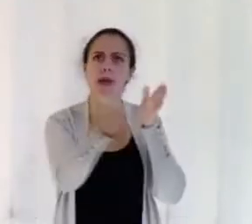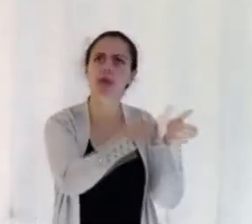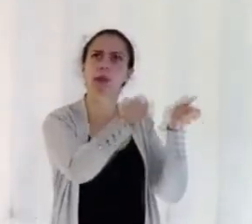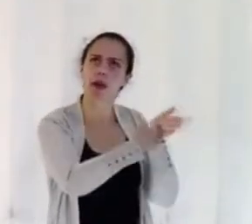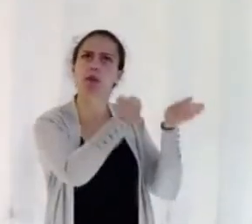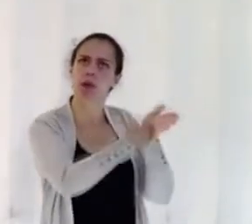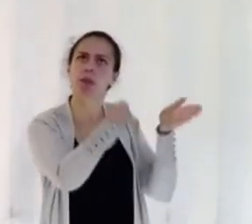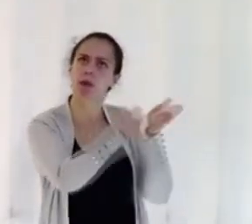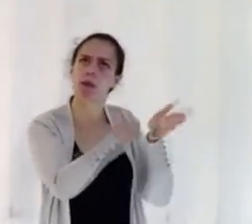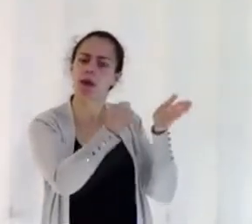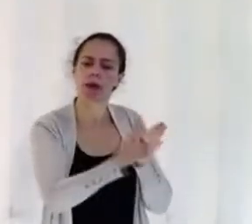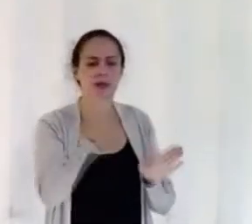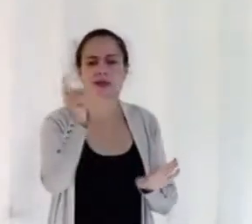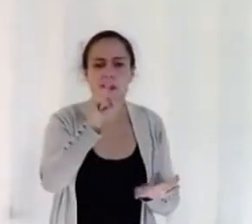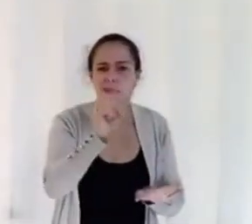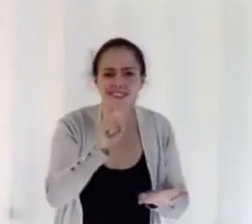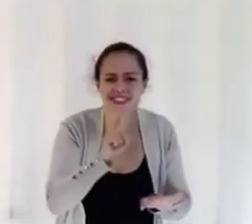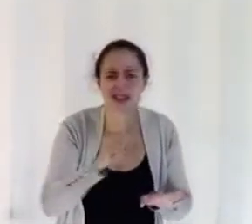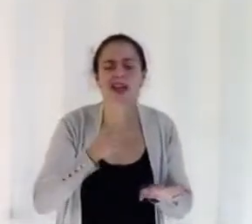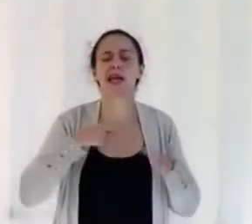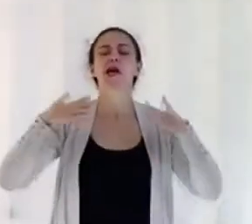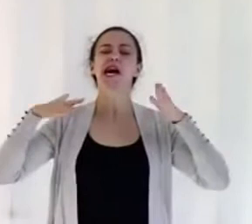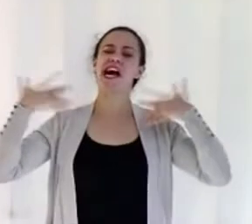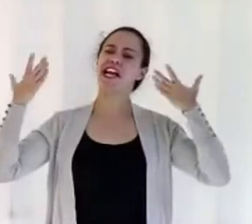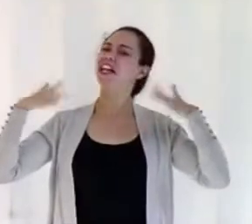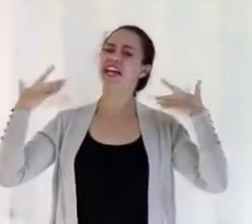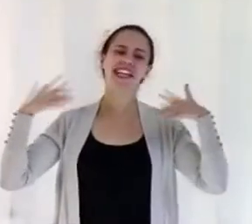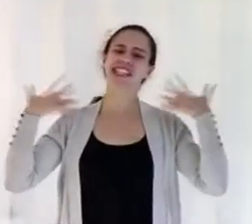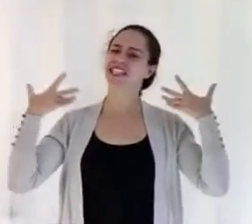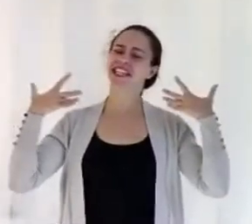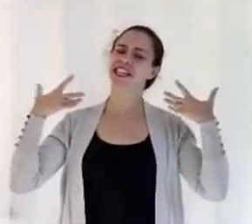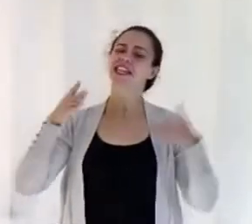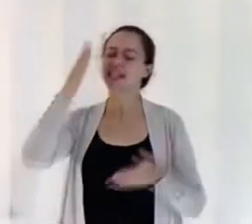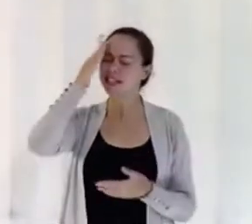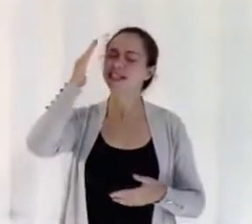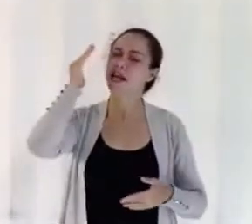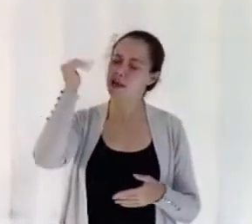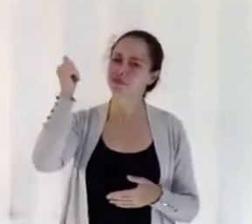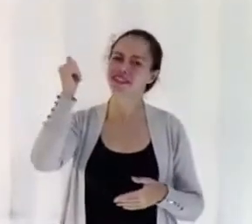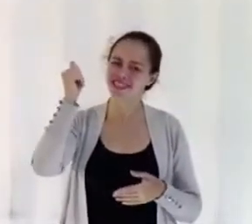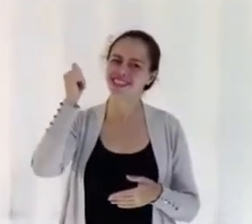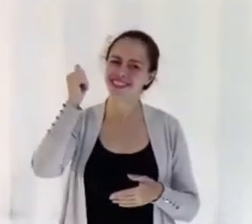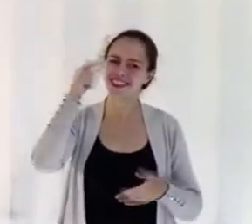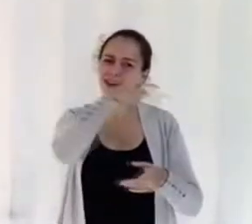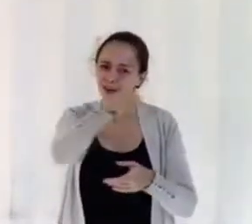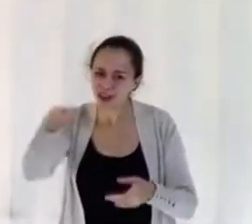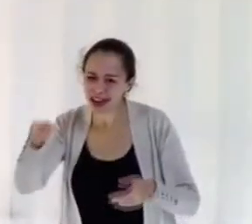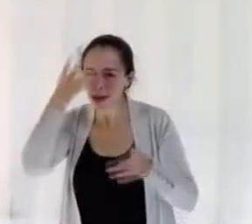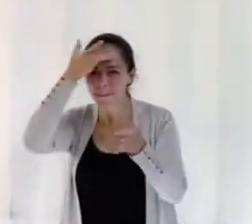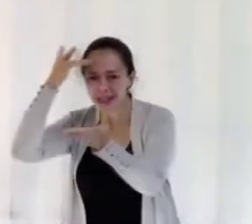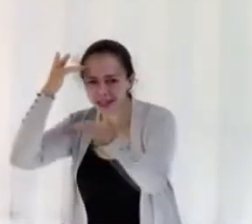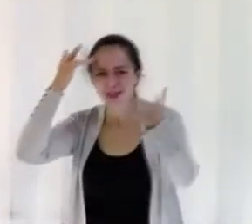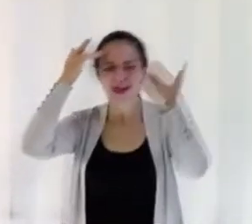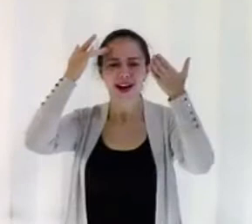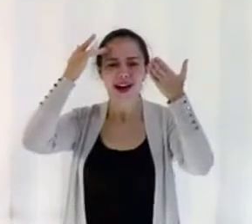E que por meio do nosso estudo da palavra de Deus, nós podemos sim orientar. Pense nisso, pense